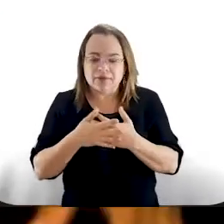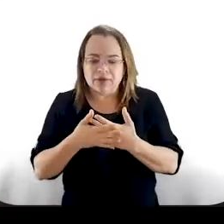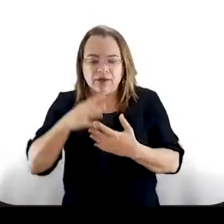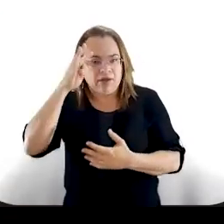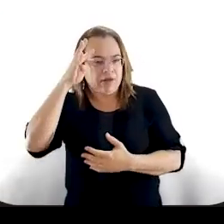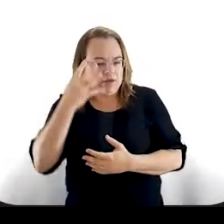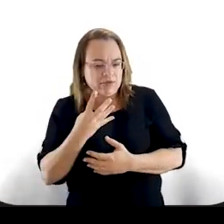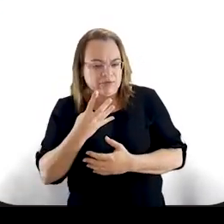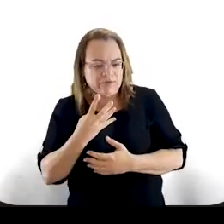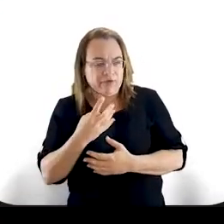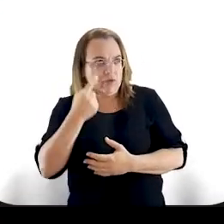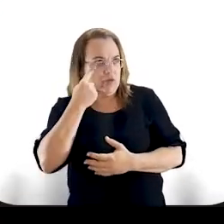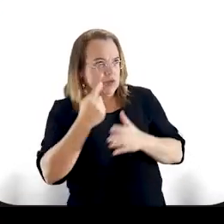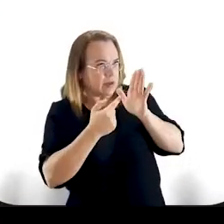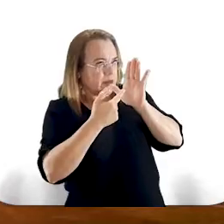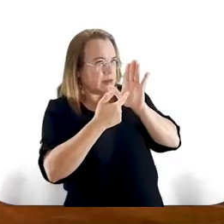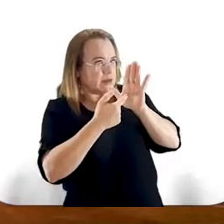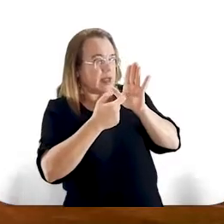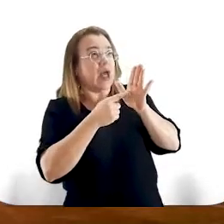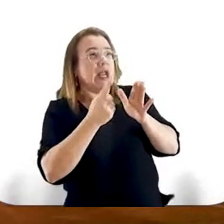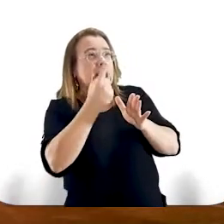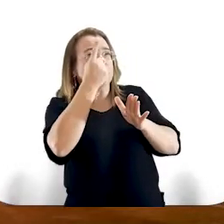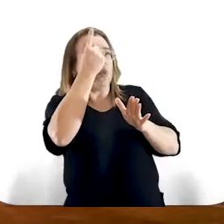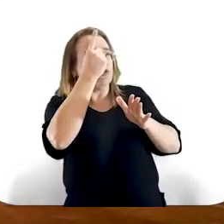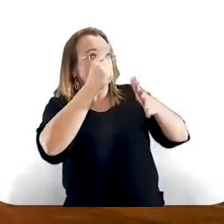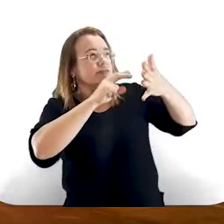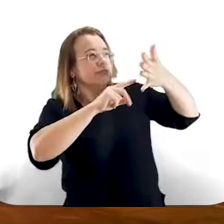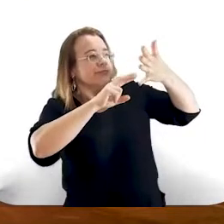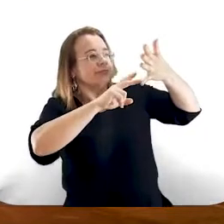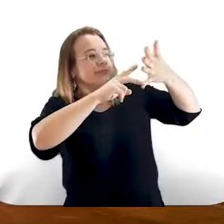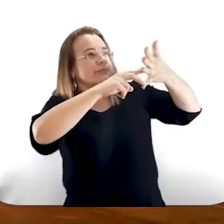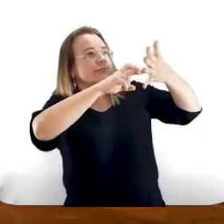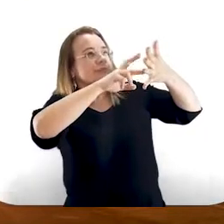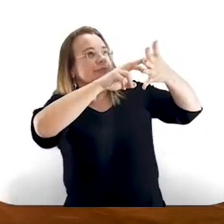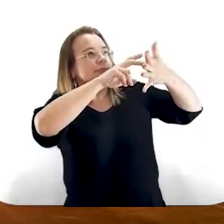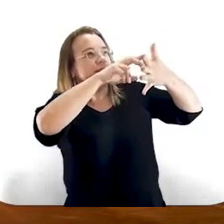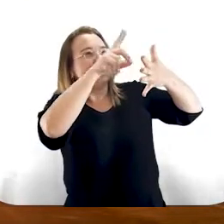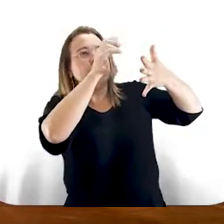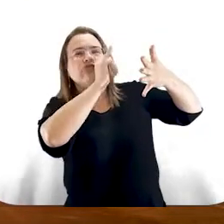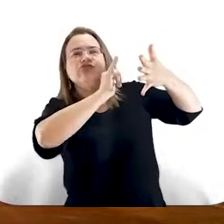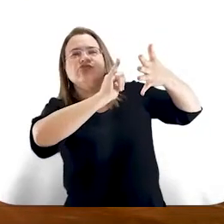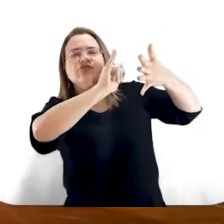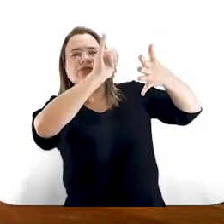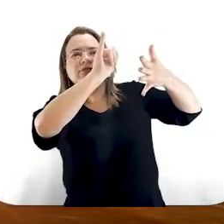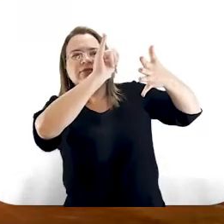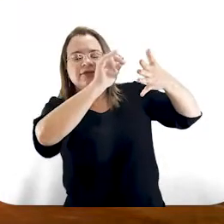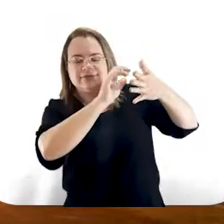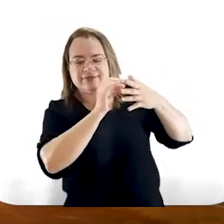resolveu, então, se apresentar lá do alto das escadarias e anunciaram: